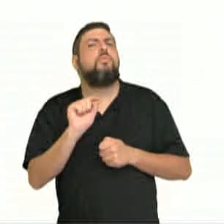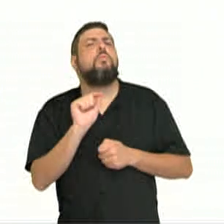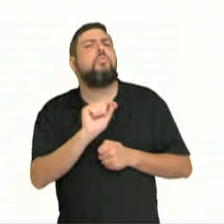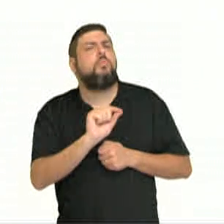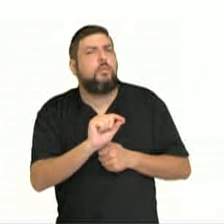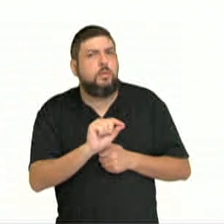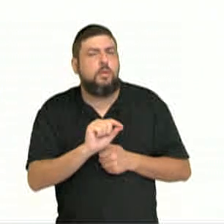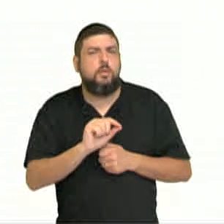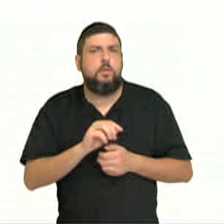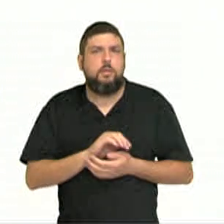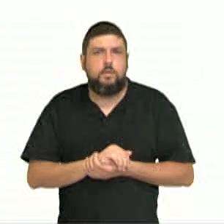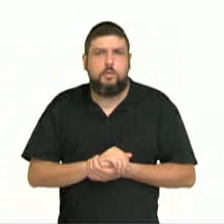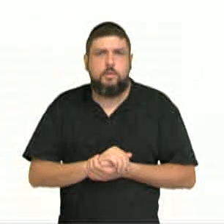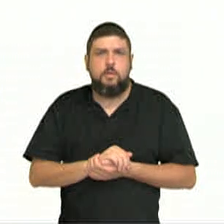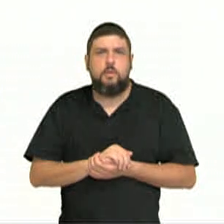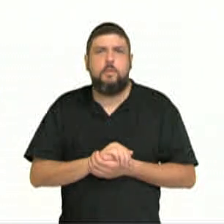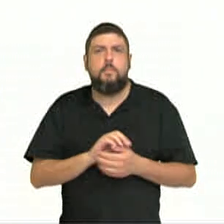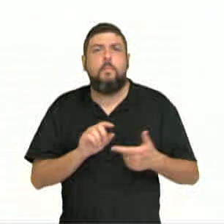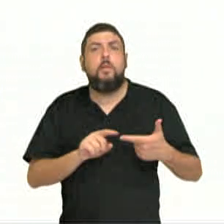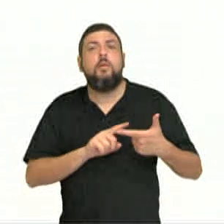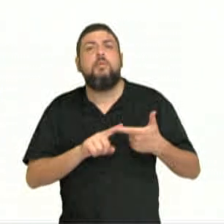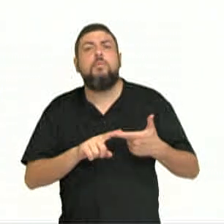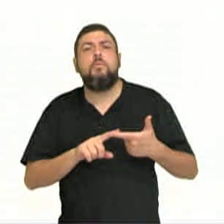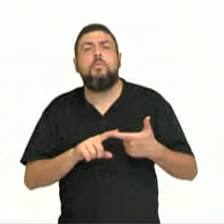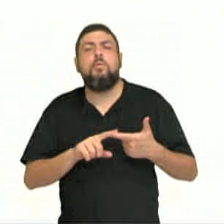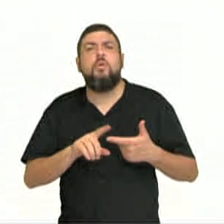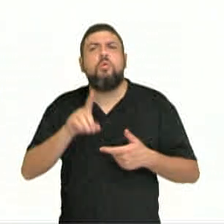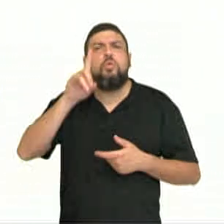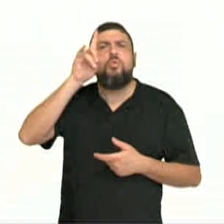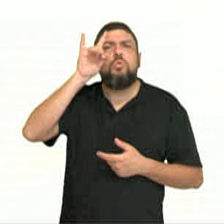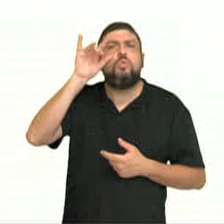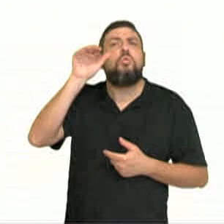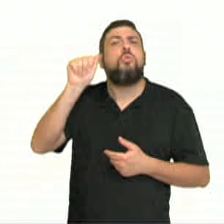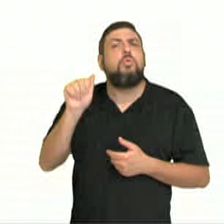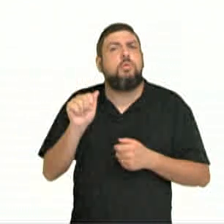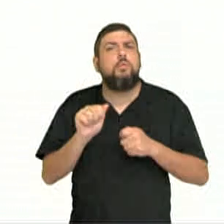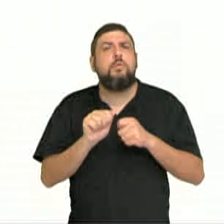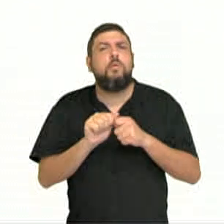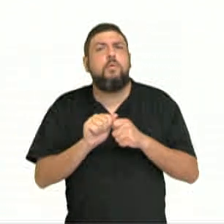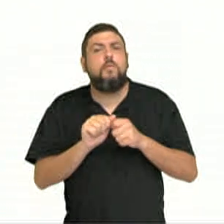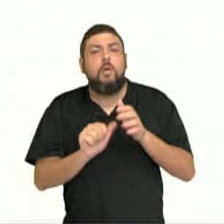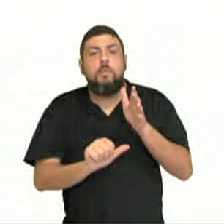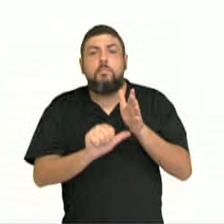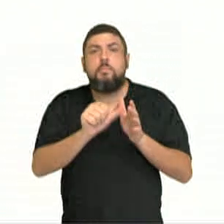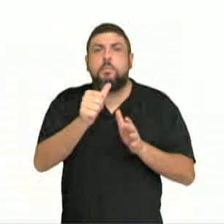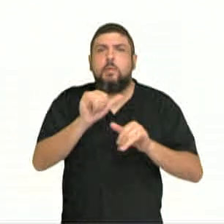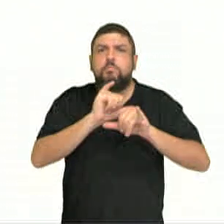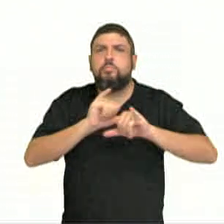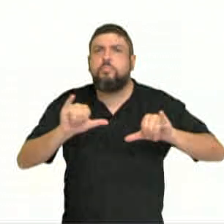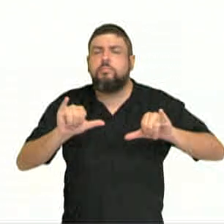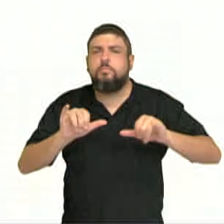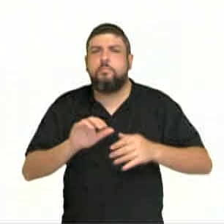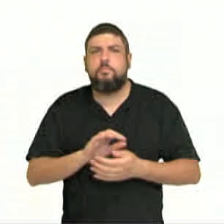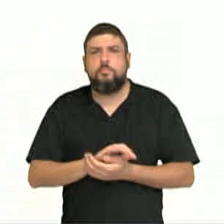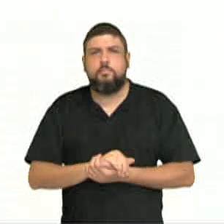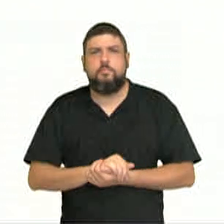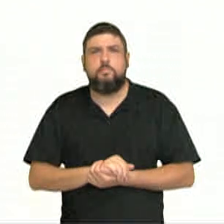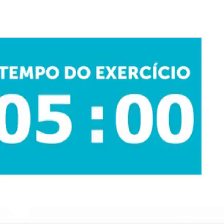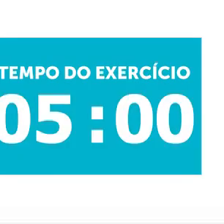64 anos de sua criação e quando, né, ele iniciou a primeira etapa da campanha. Já voltamos.